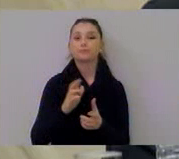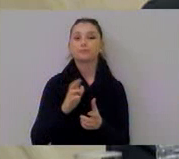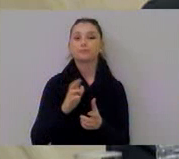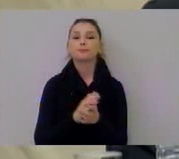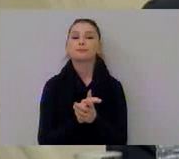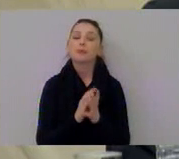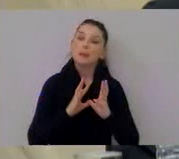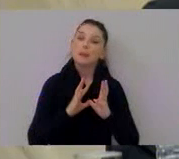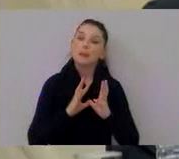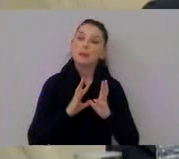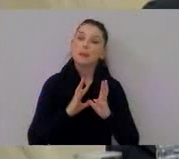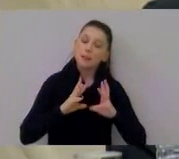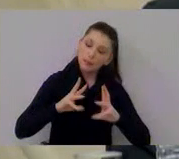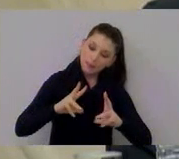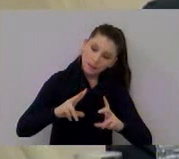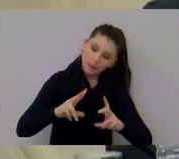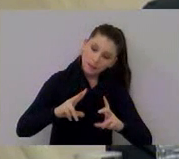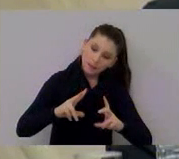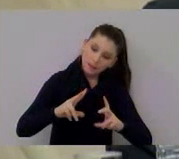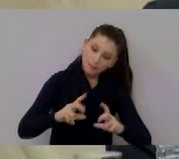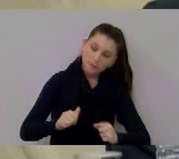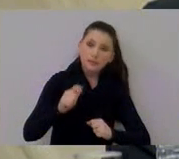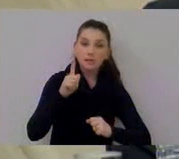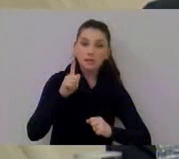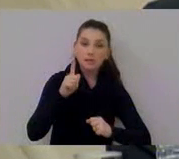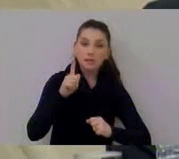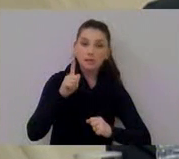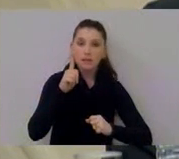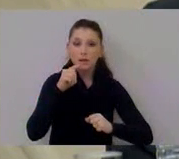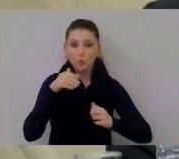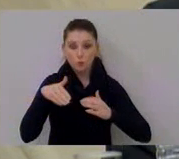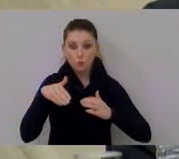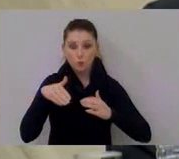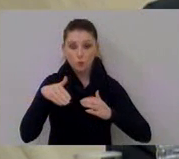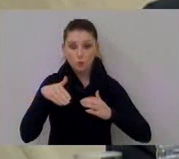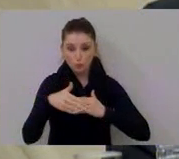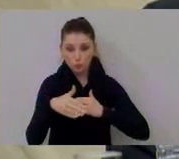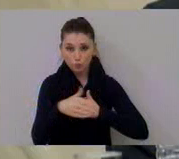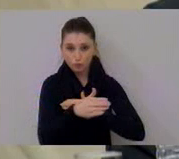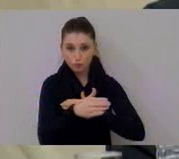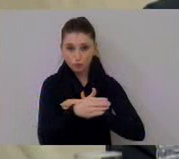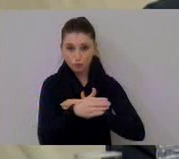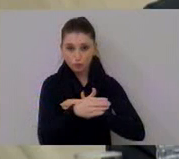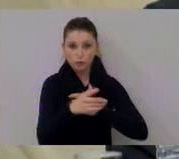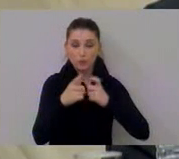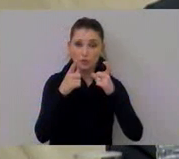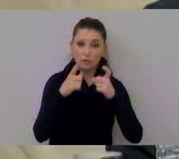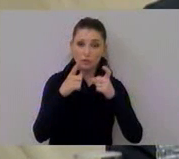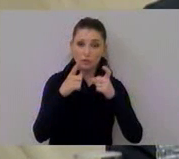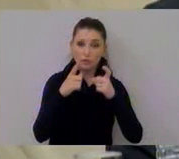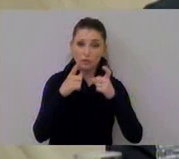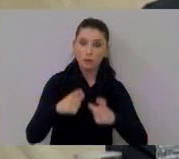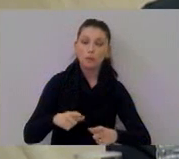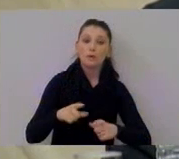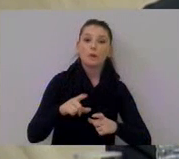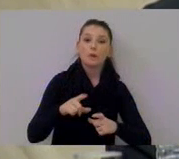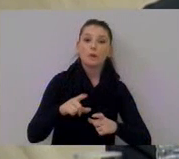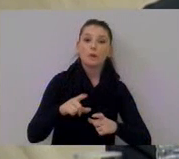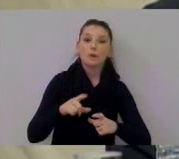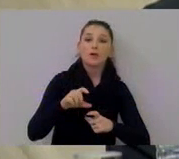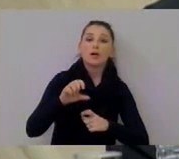limpeza no córrego localizado na rua São Cristóvão,